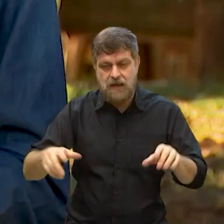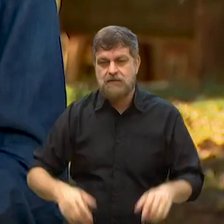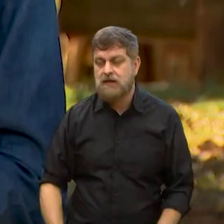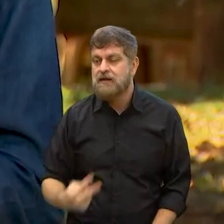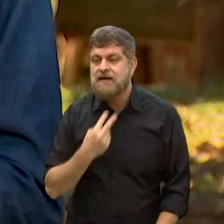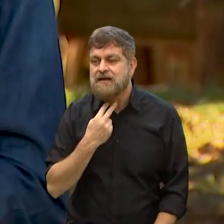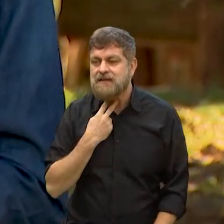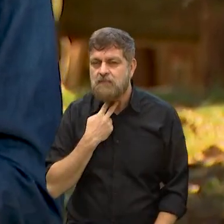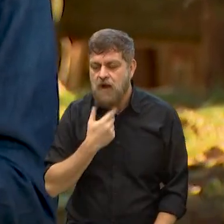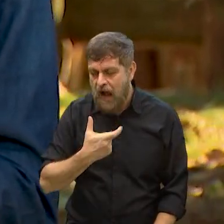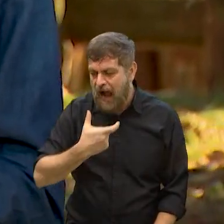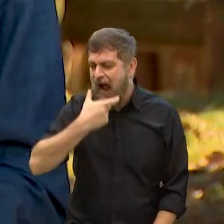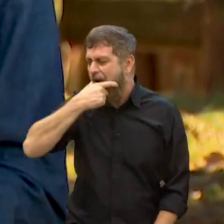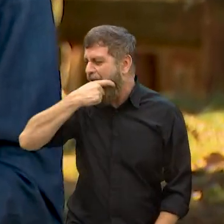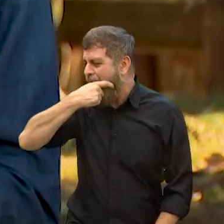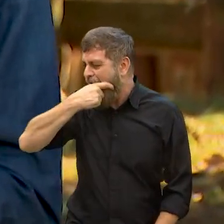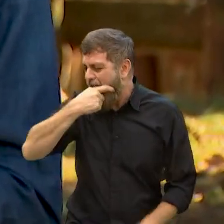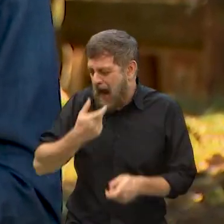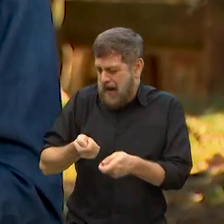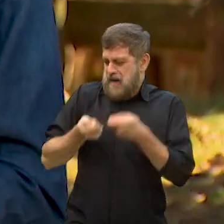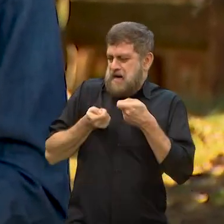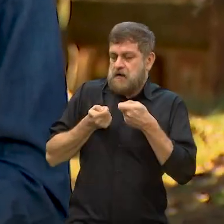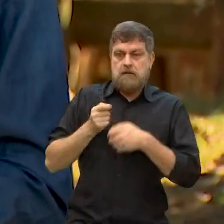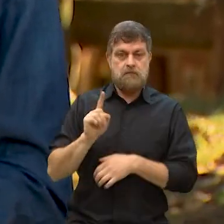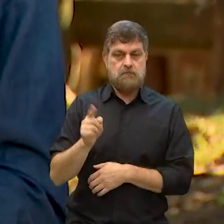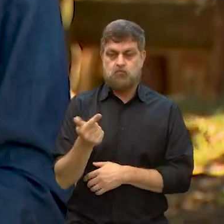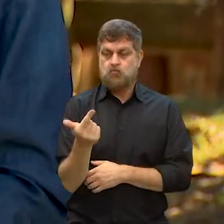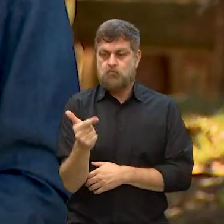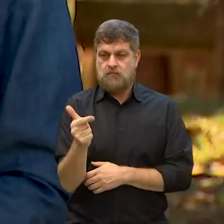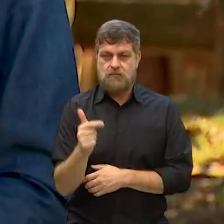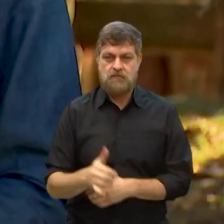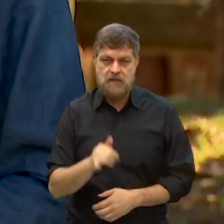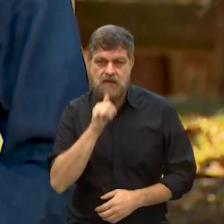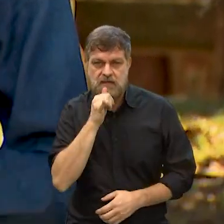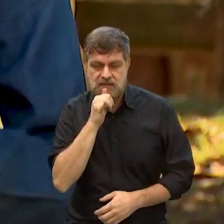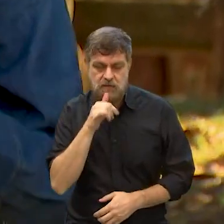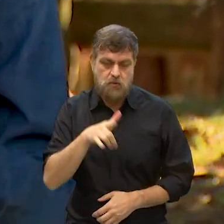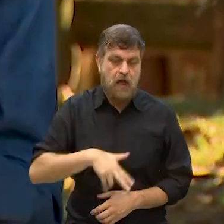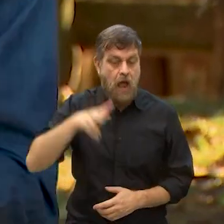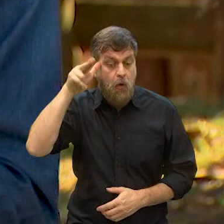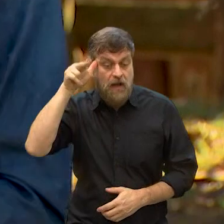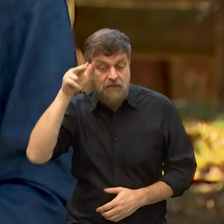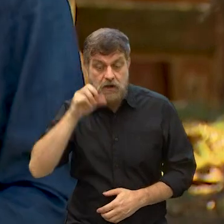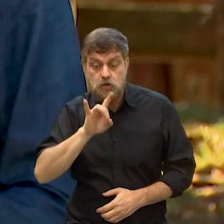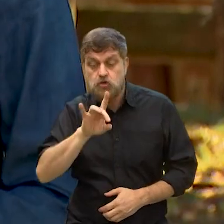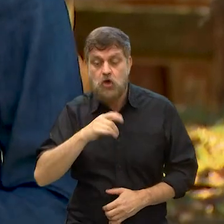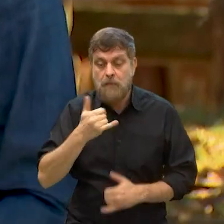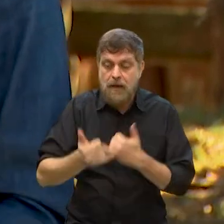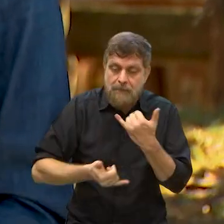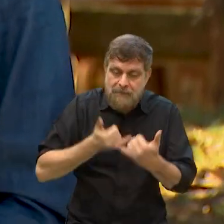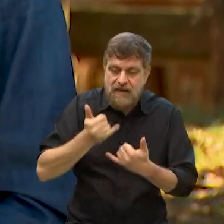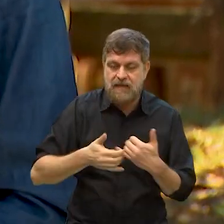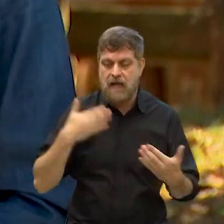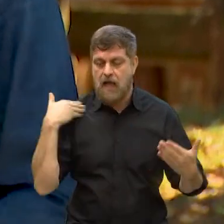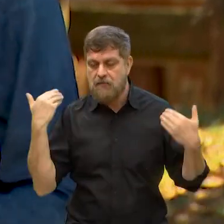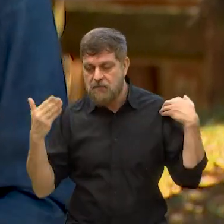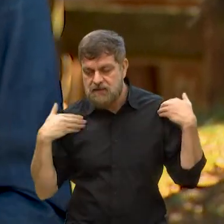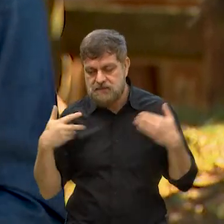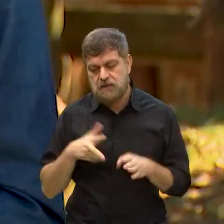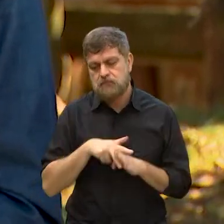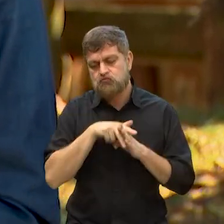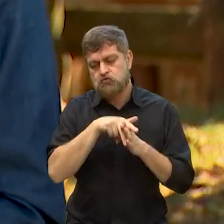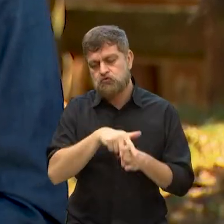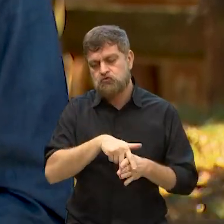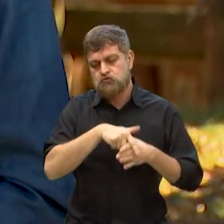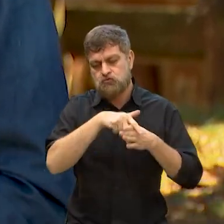cavalos a gente trabalha ele em liberdade, sem embocadura e tal, tudo depende. Mas se a pessoa falar, eu quero um cavalo para me brincar, eu quero um cavalo para... Então